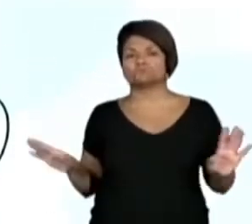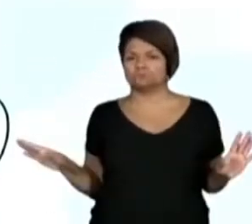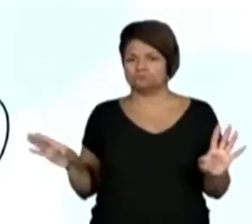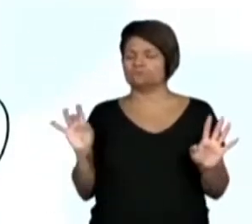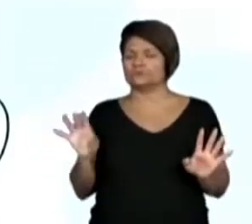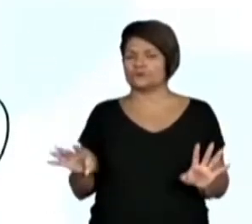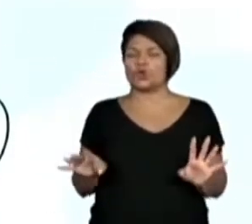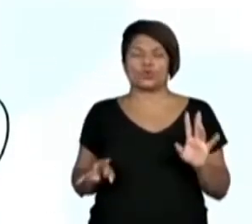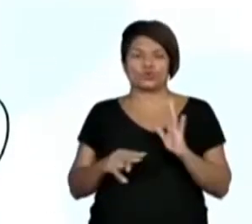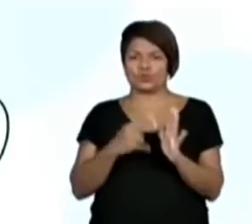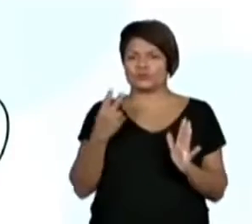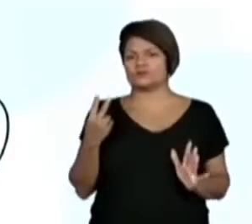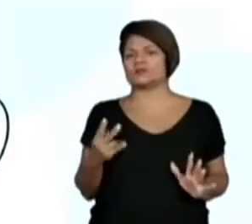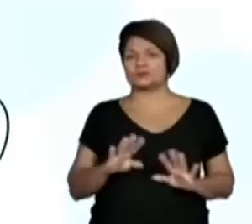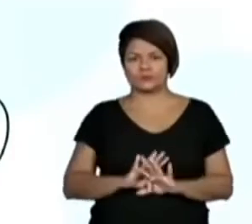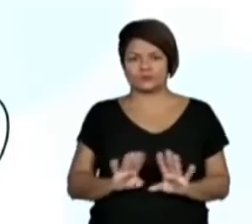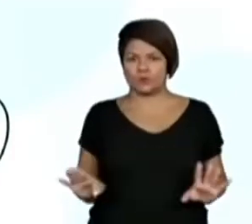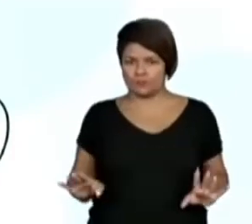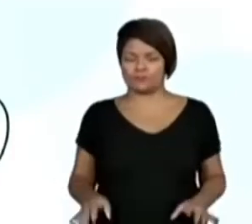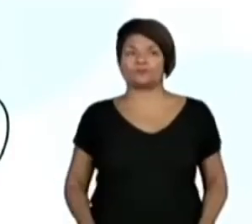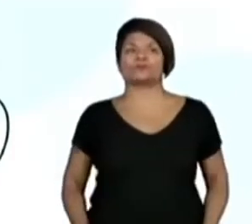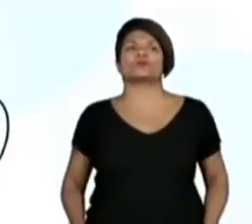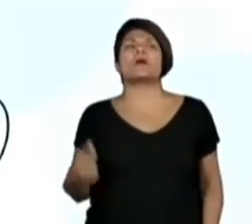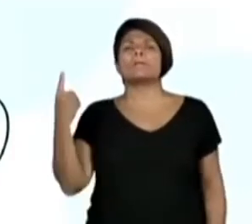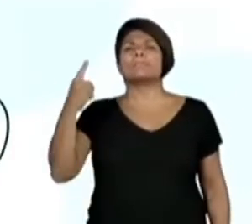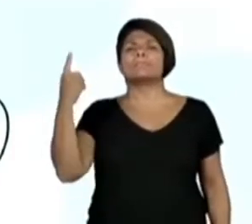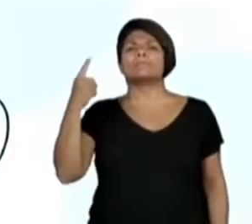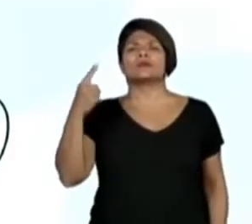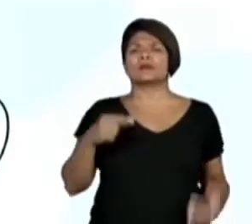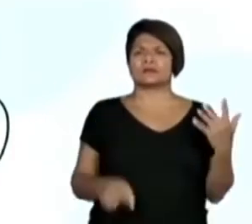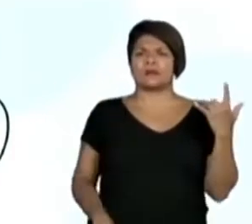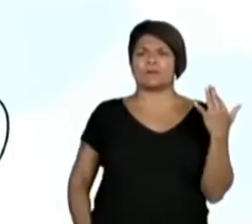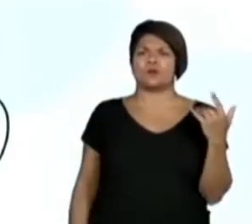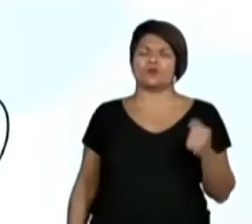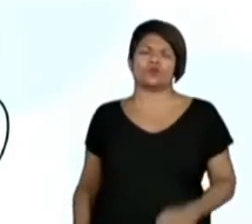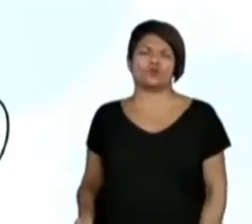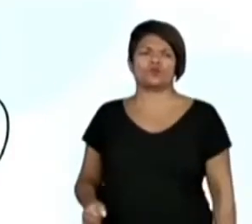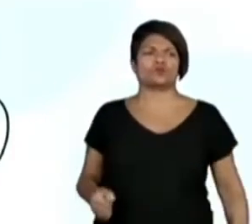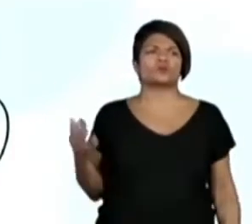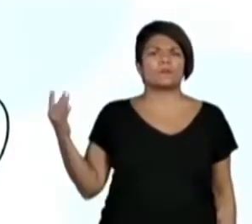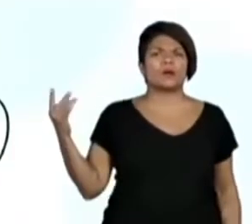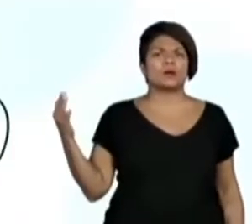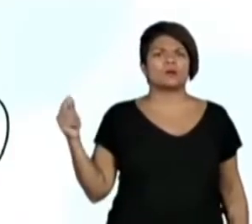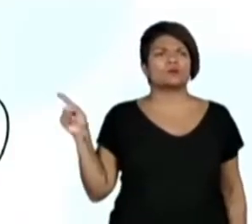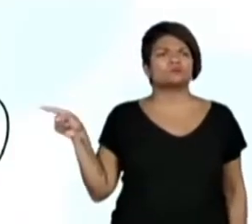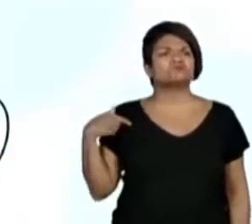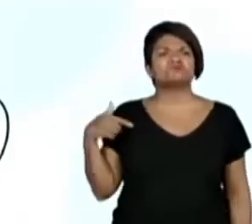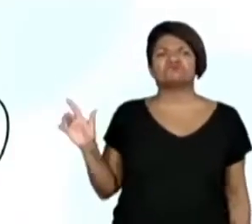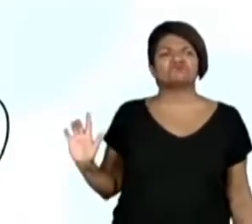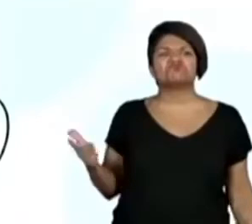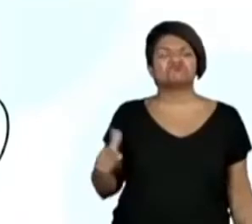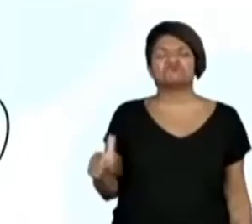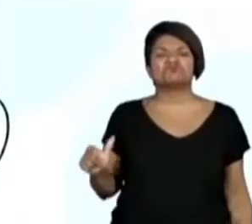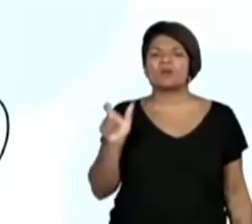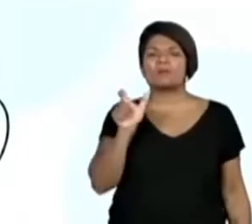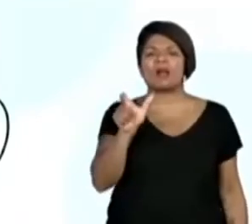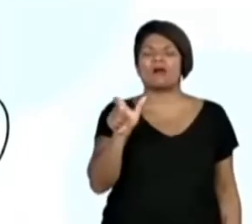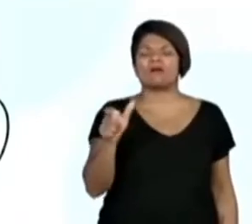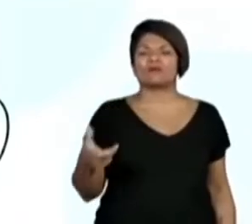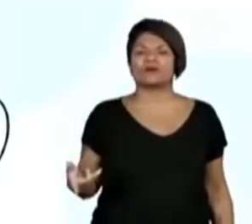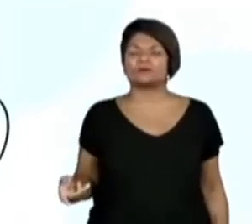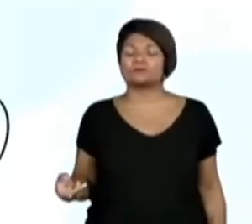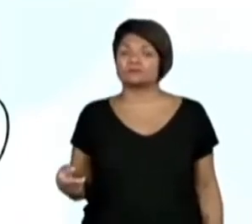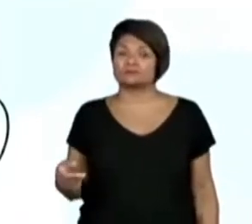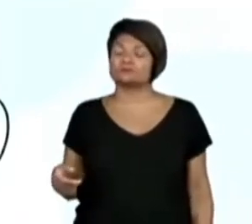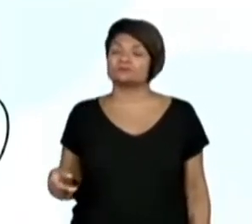pedrinha. Vamos ver na primeira parlenda se aparece alguma pedrinha? Não aparece. Olha que dica